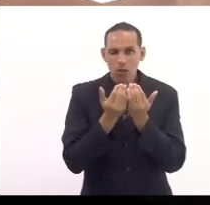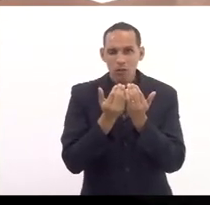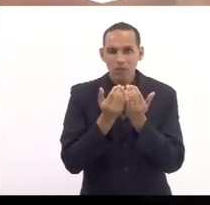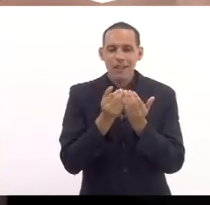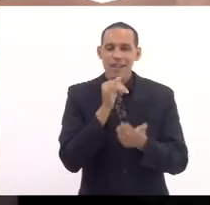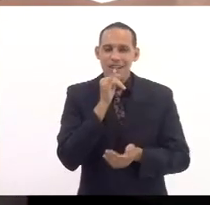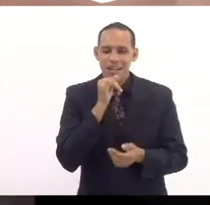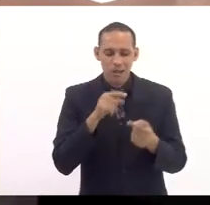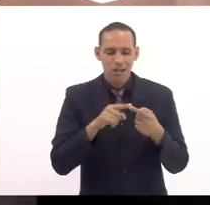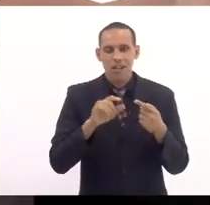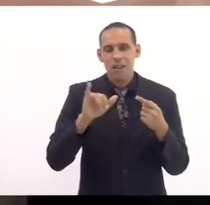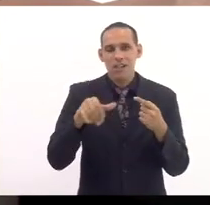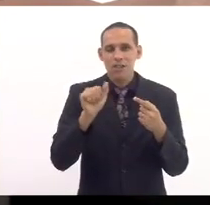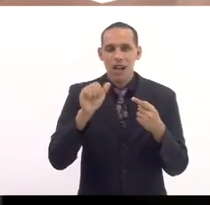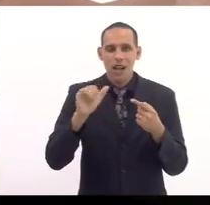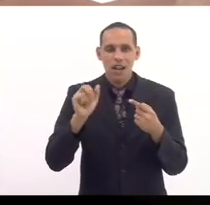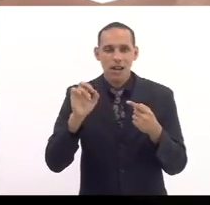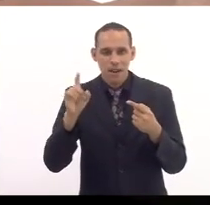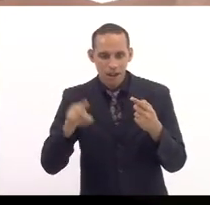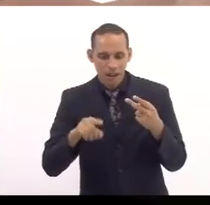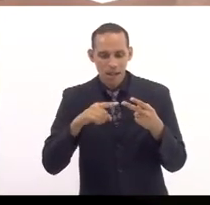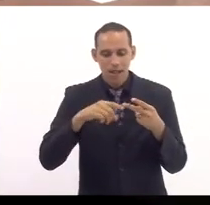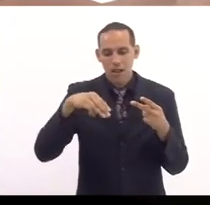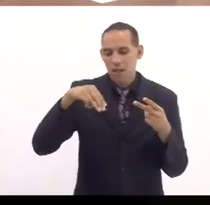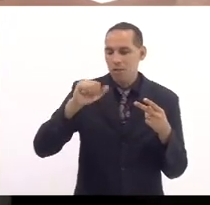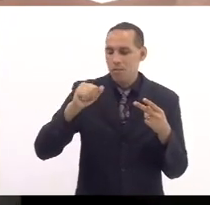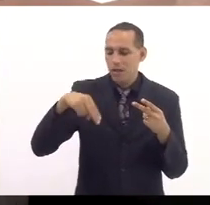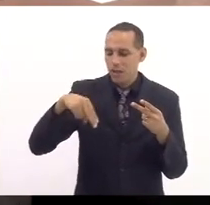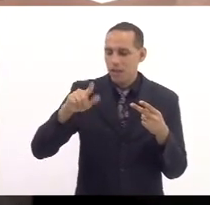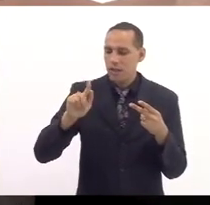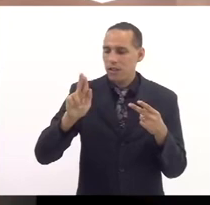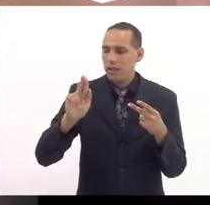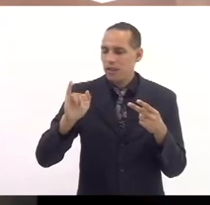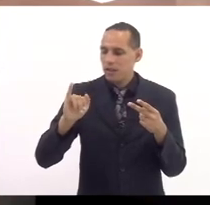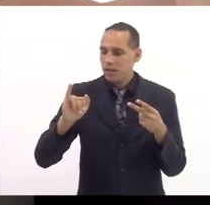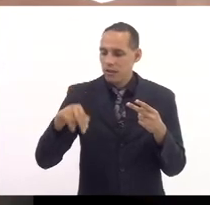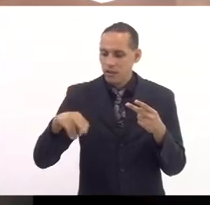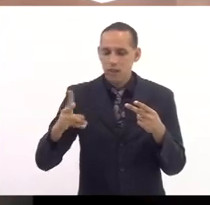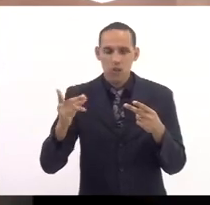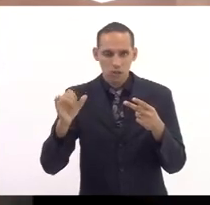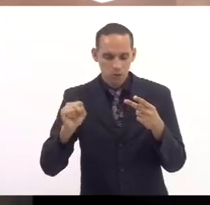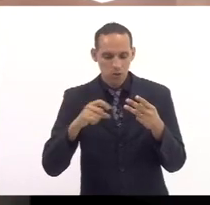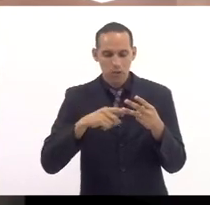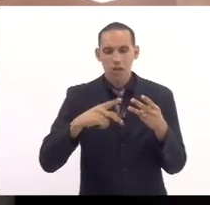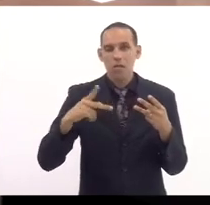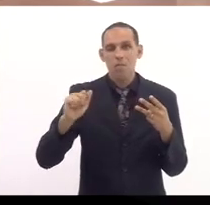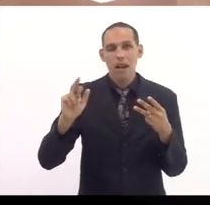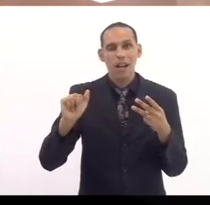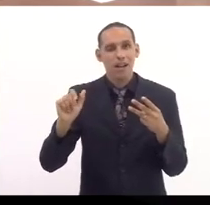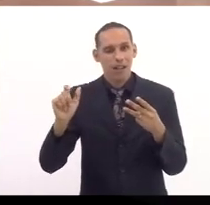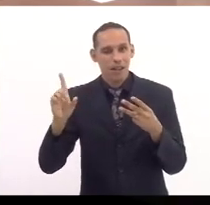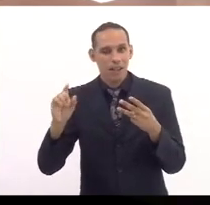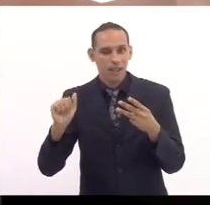Jacaré, Manguinhos, Parada de Lucas e Senador Camará, entre os anos de 2017 e